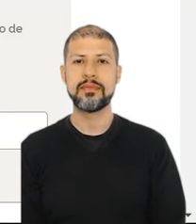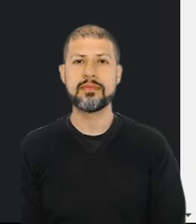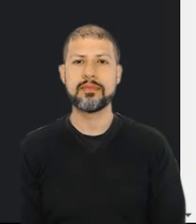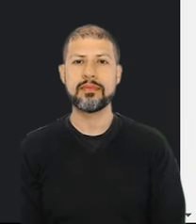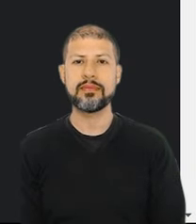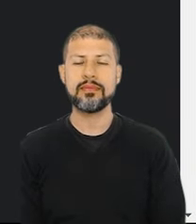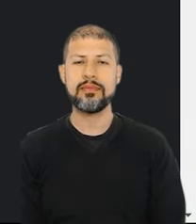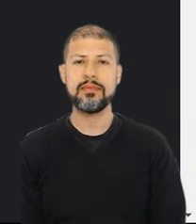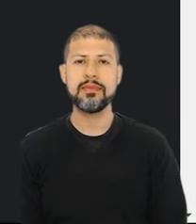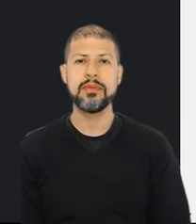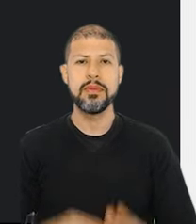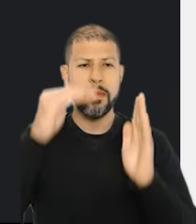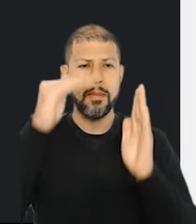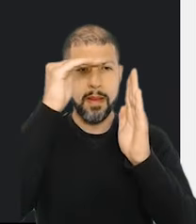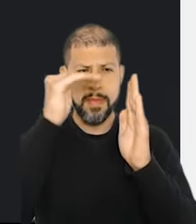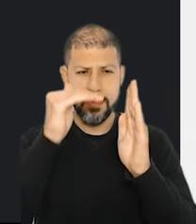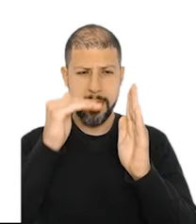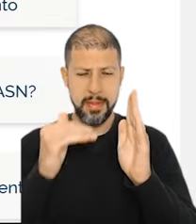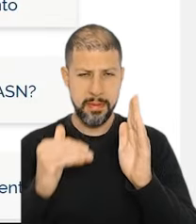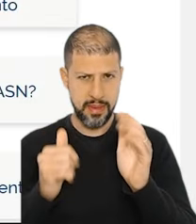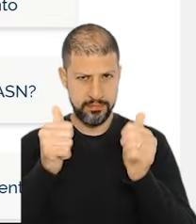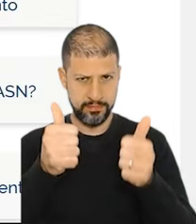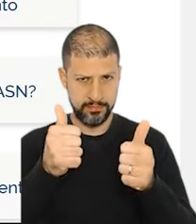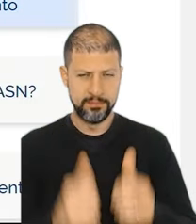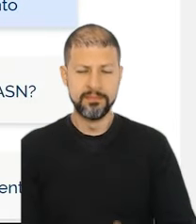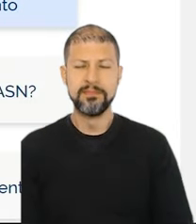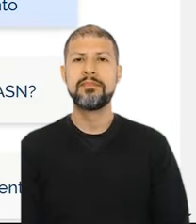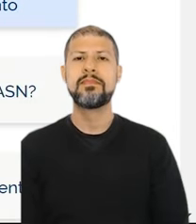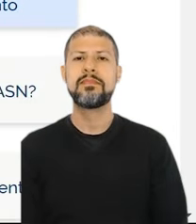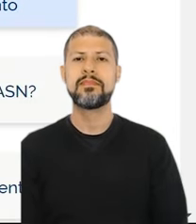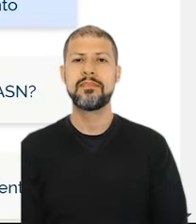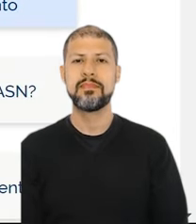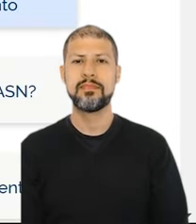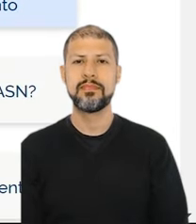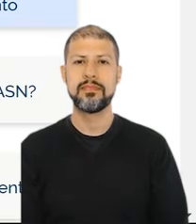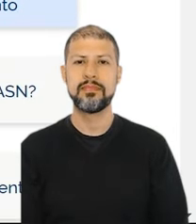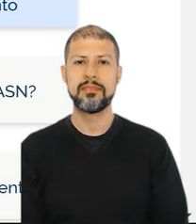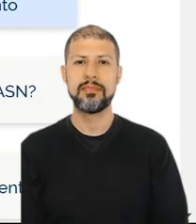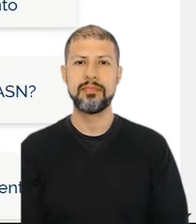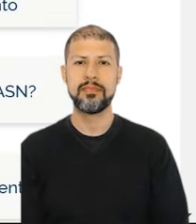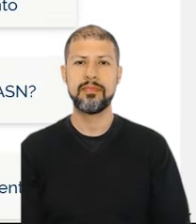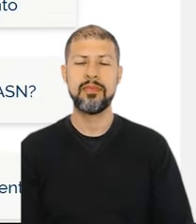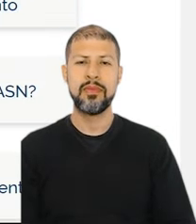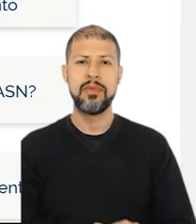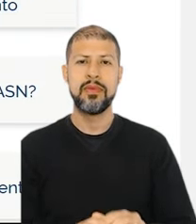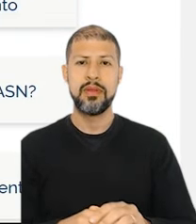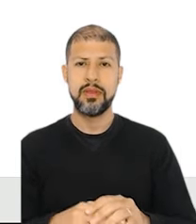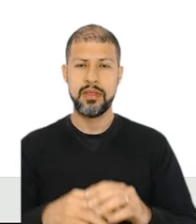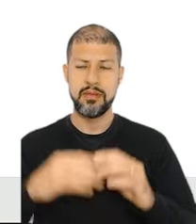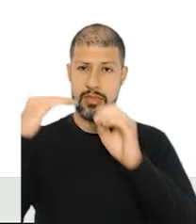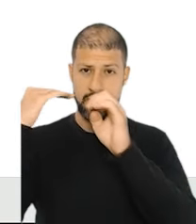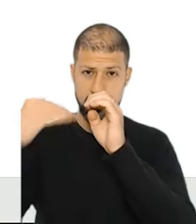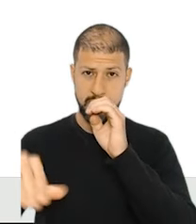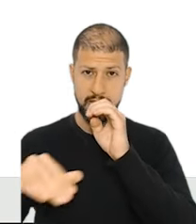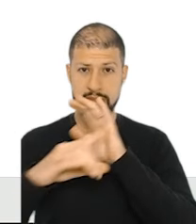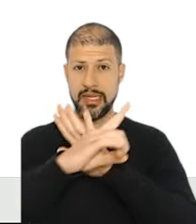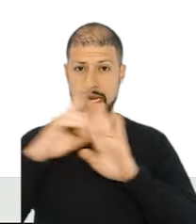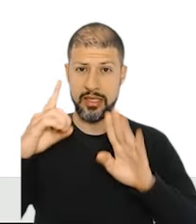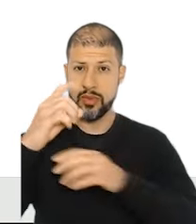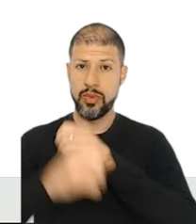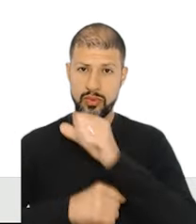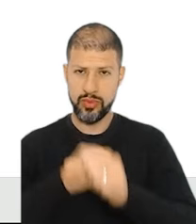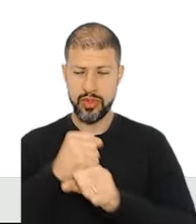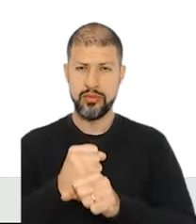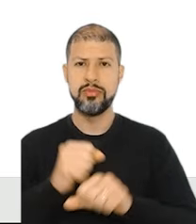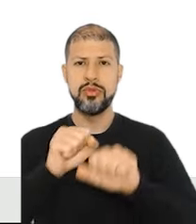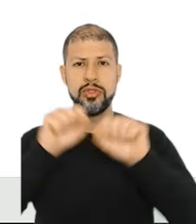bem passo a passo mesmo entregar a declaração anual que o sistema vai pedir o